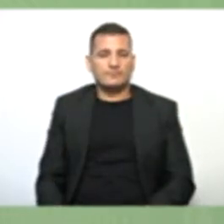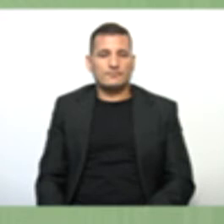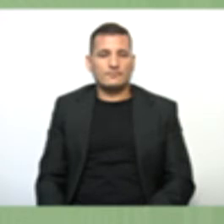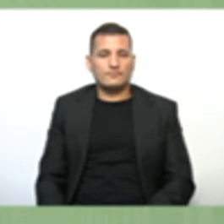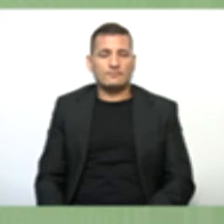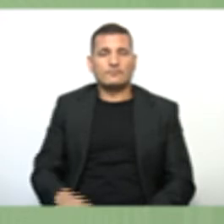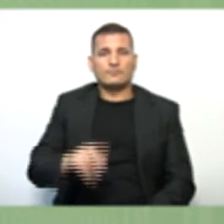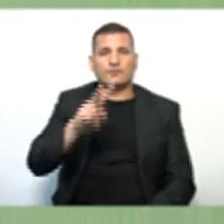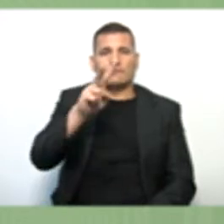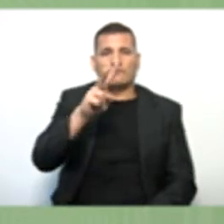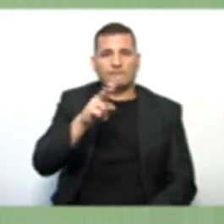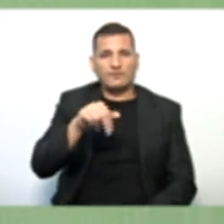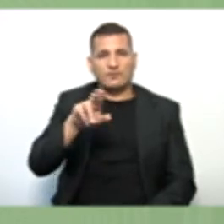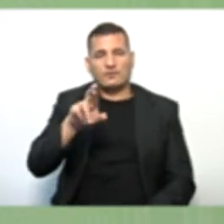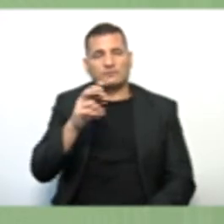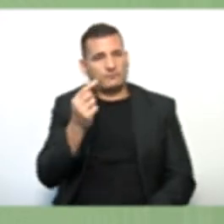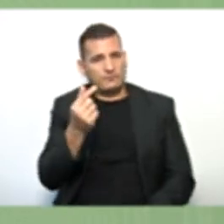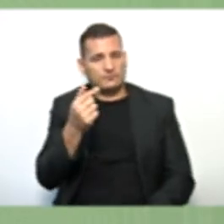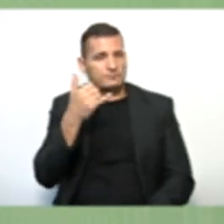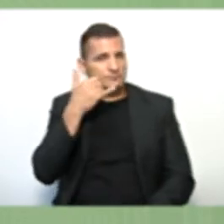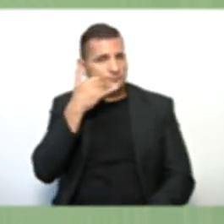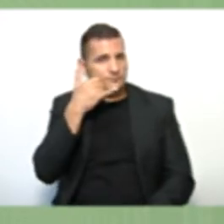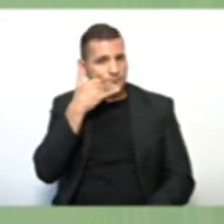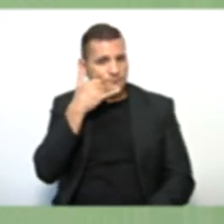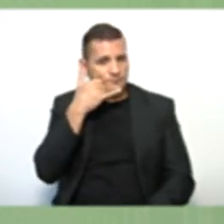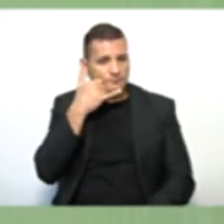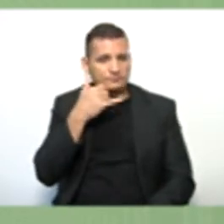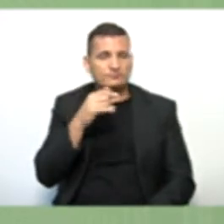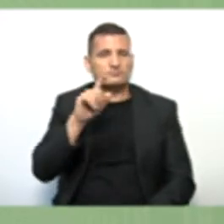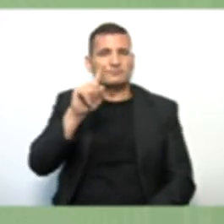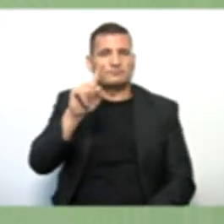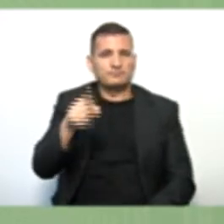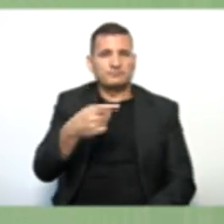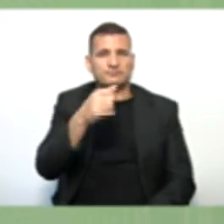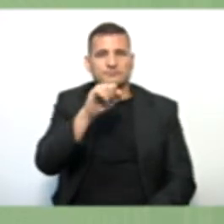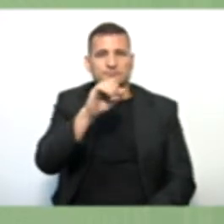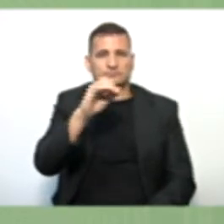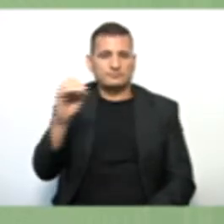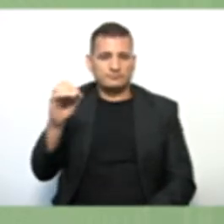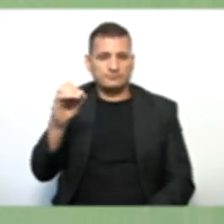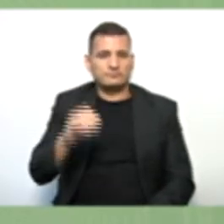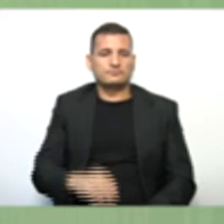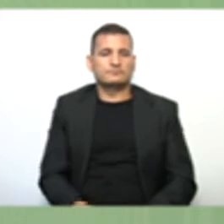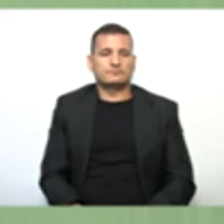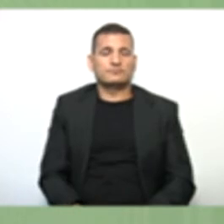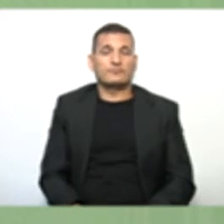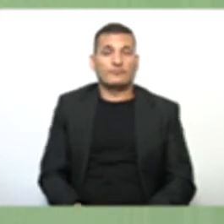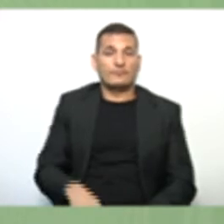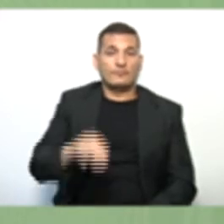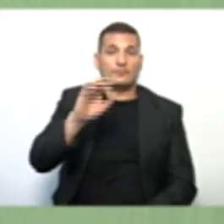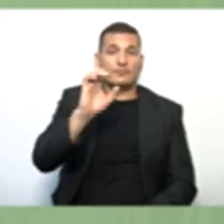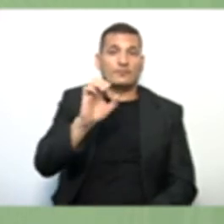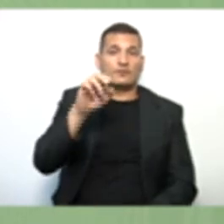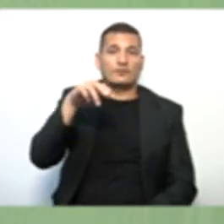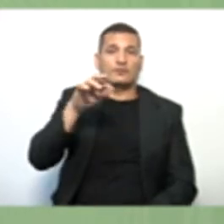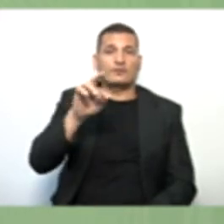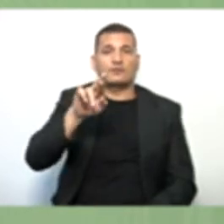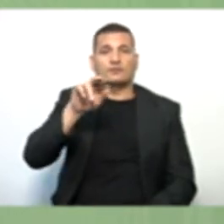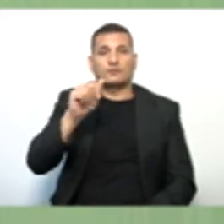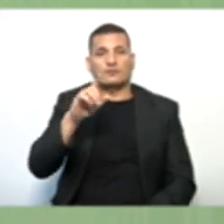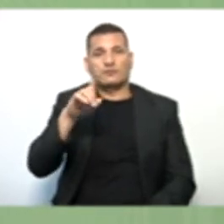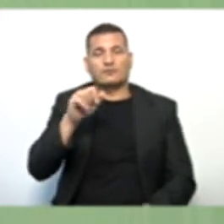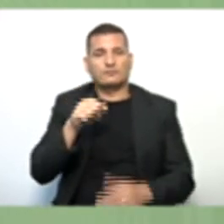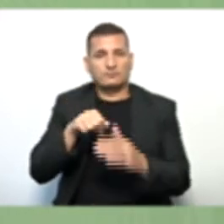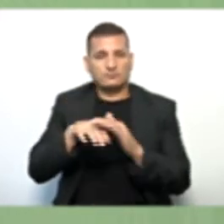A variável valor celular. Eu sei que ele está aqui, ó. É igual a 1900, 1800. E a entrada vai ler o seguinte.